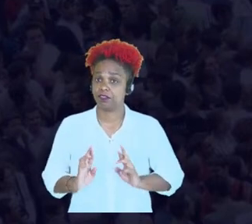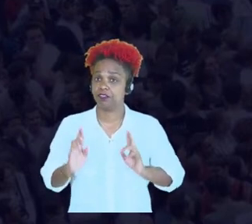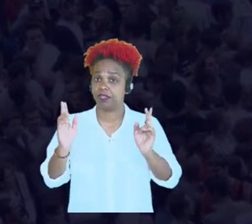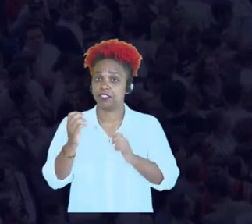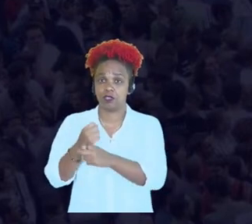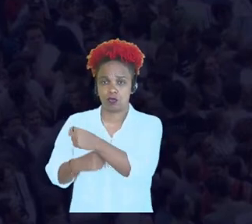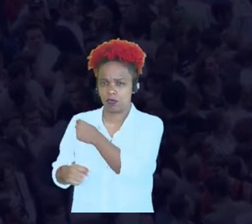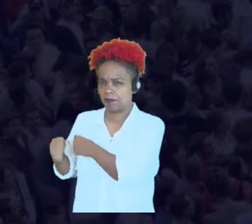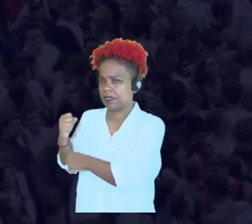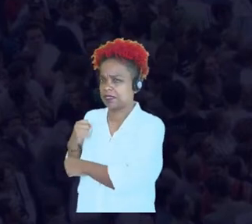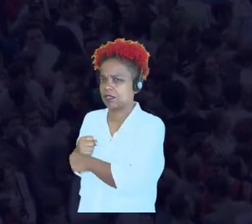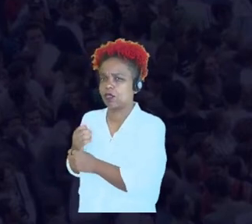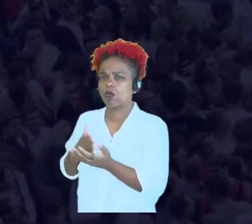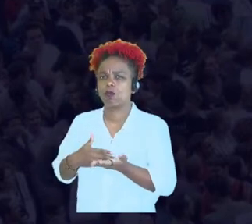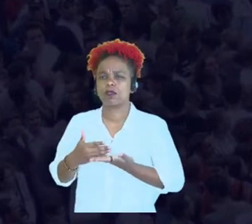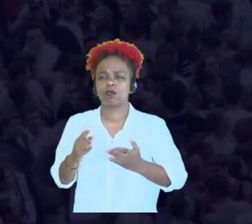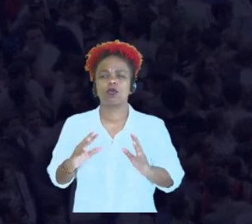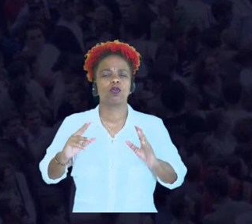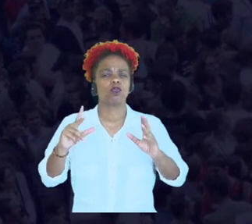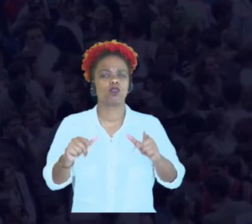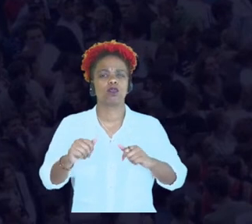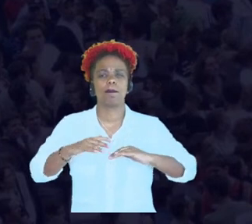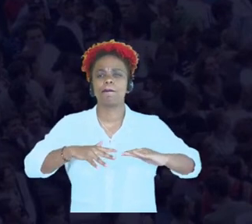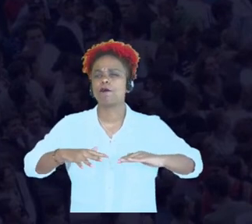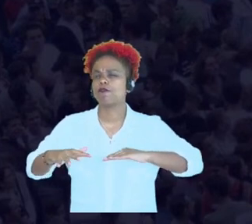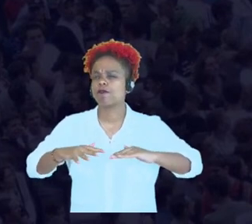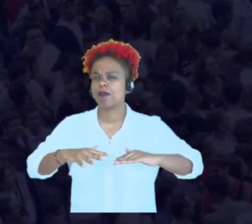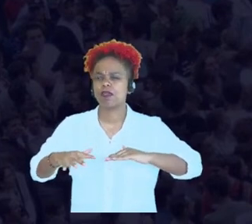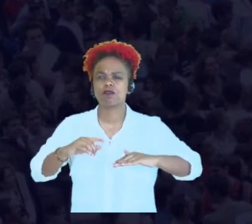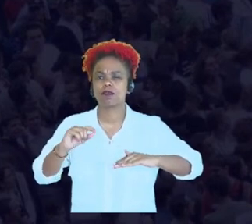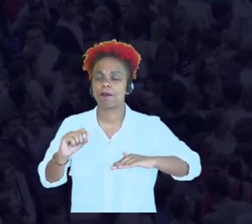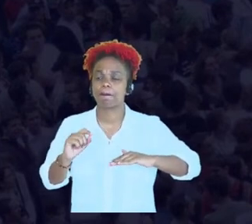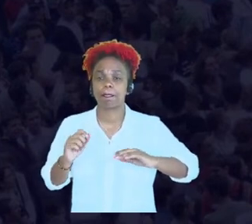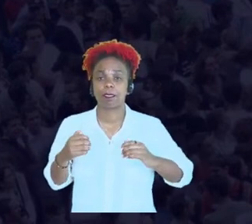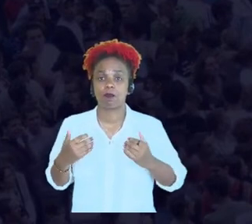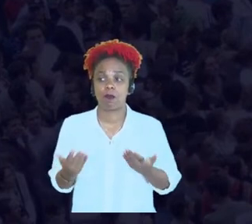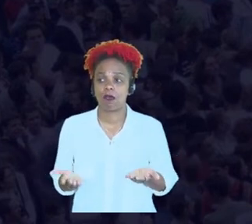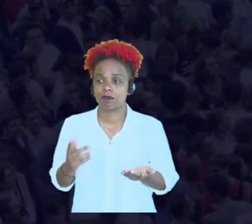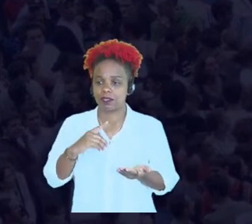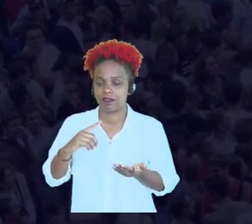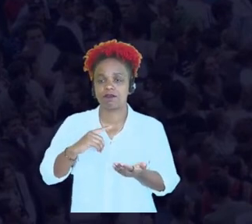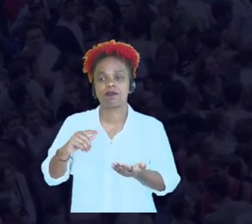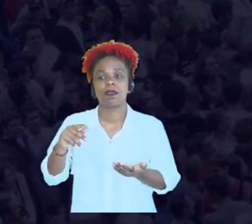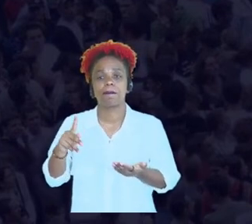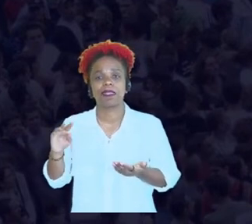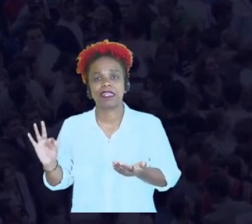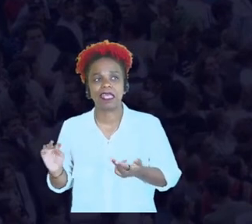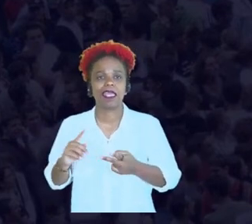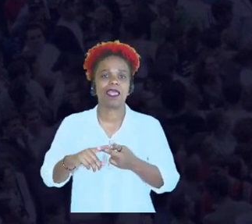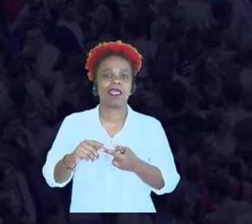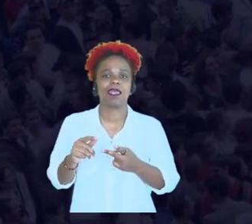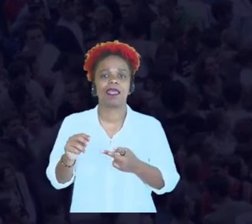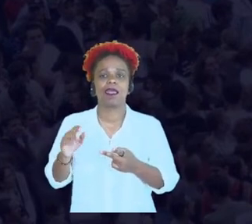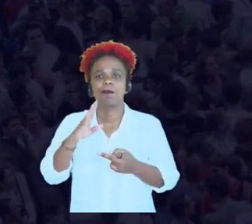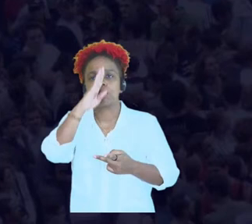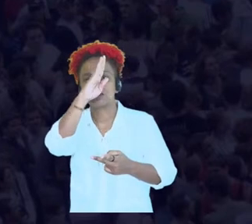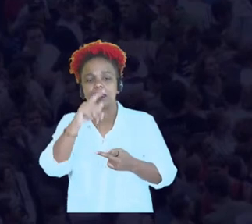desde o ano passado, quando começou todo aquele movimento de qual vai ser a terceira via, é possível uma terceira